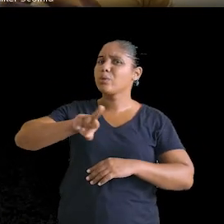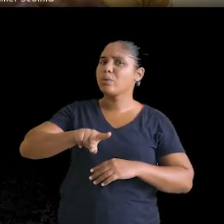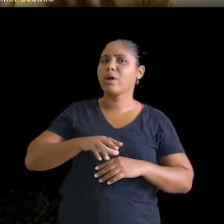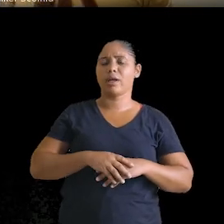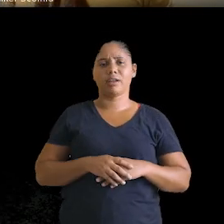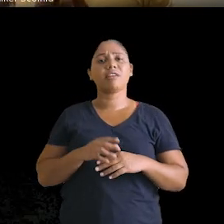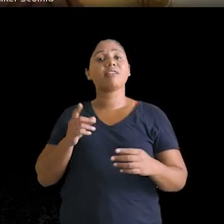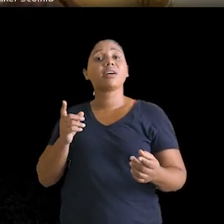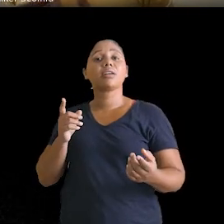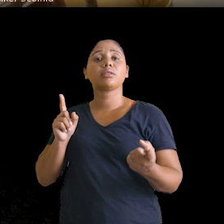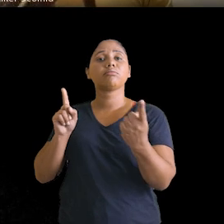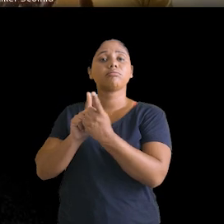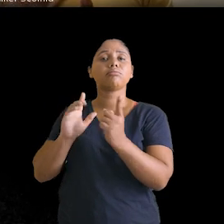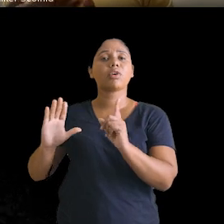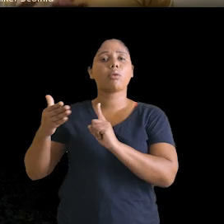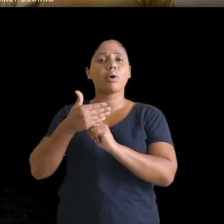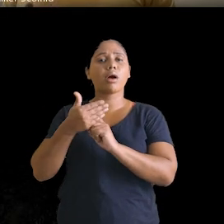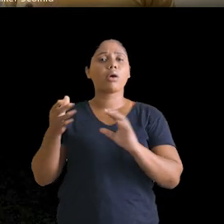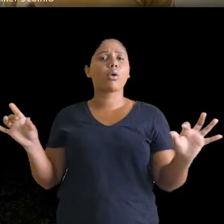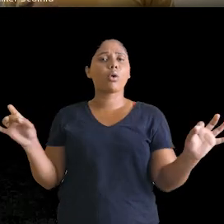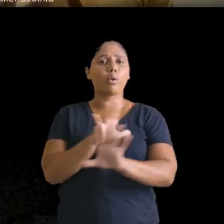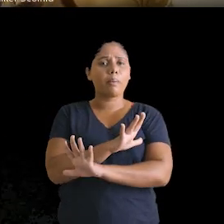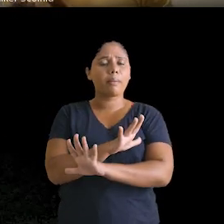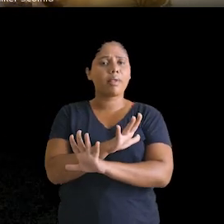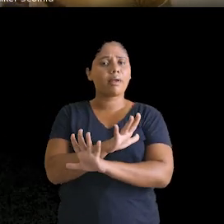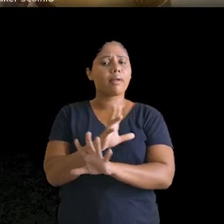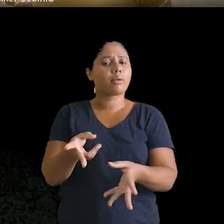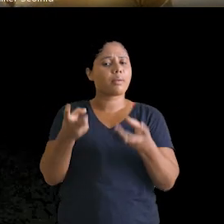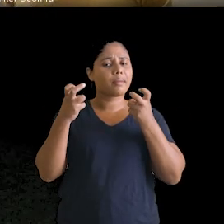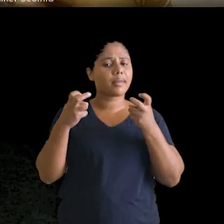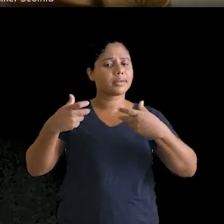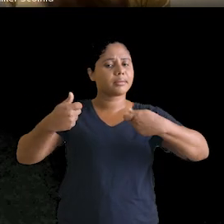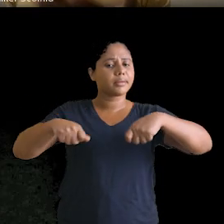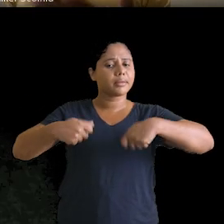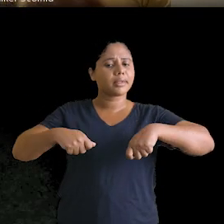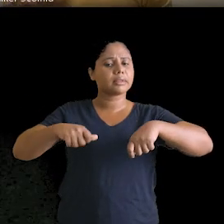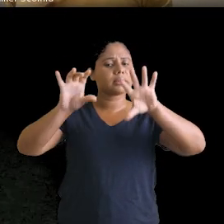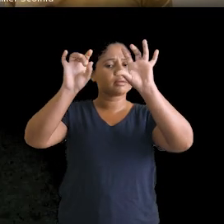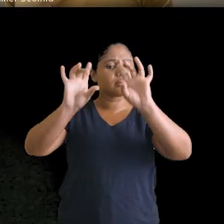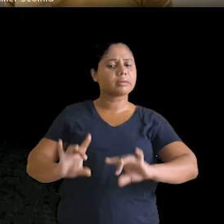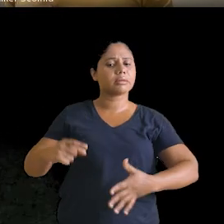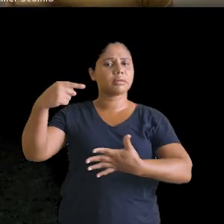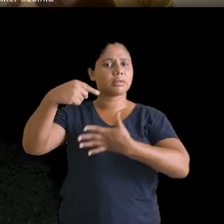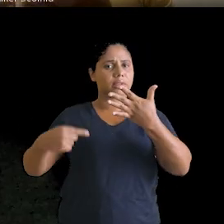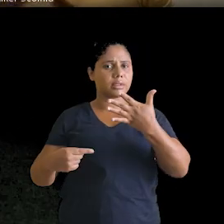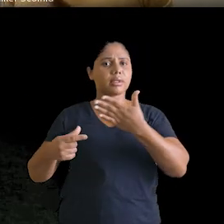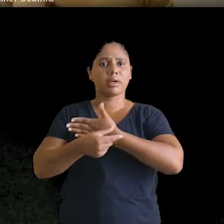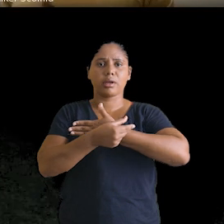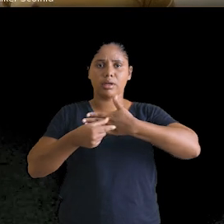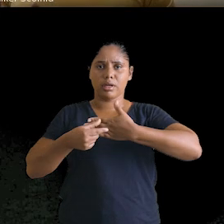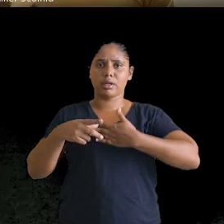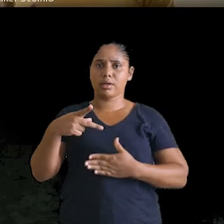um acolhimento integral, levando em consideração suas particularidades e necessidades singulares, trazido por Pereira em 2022.